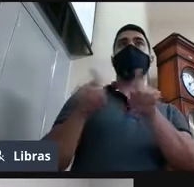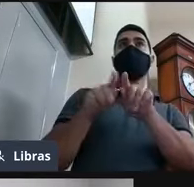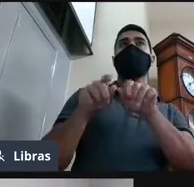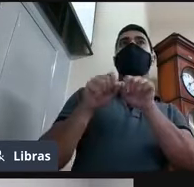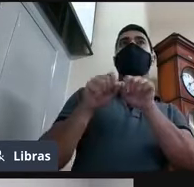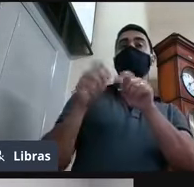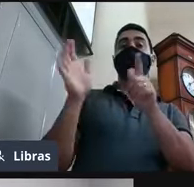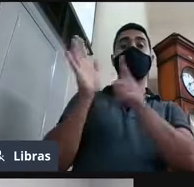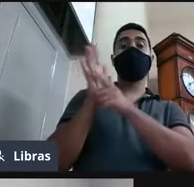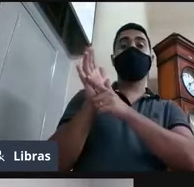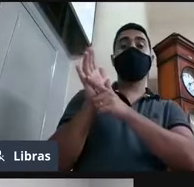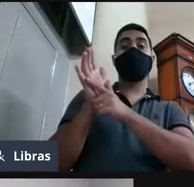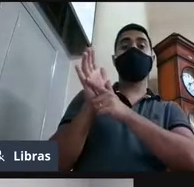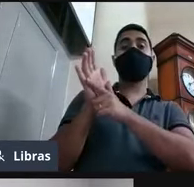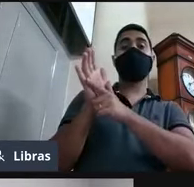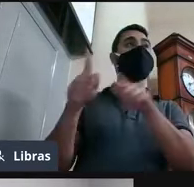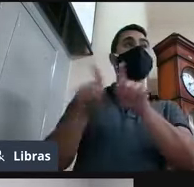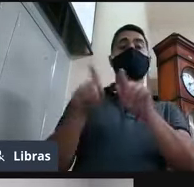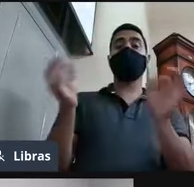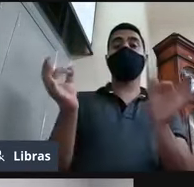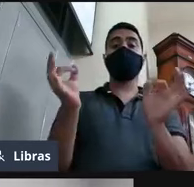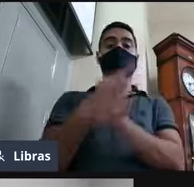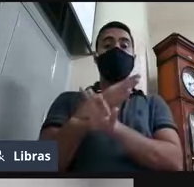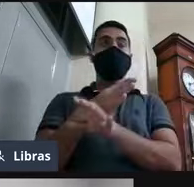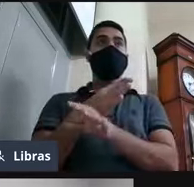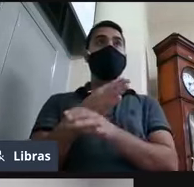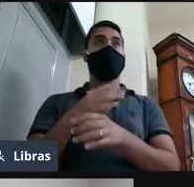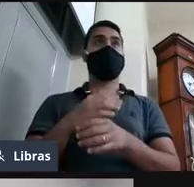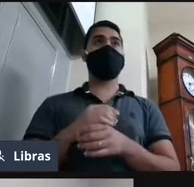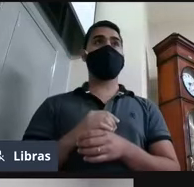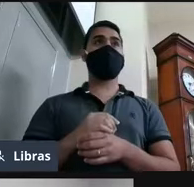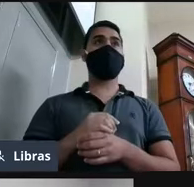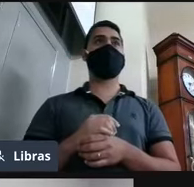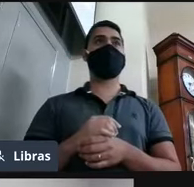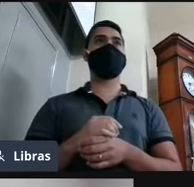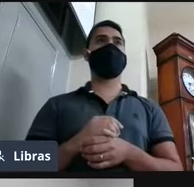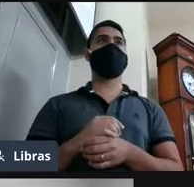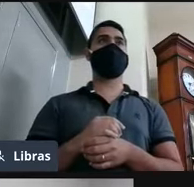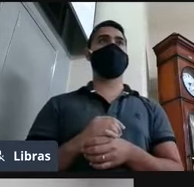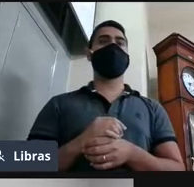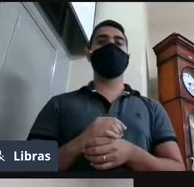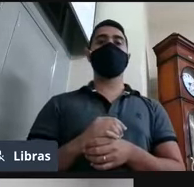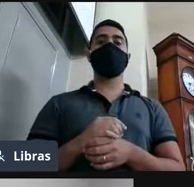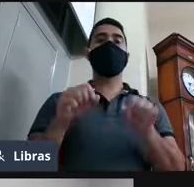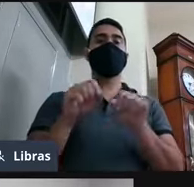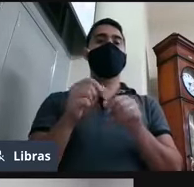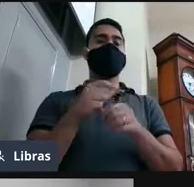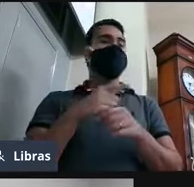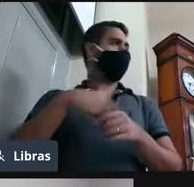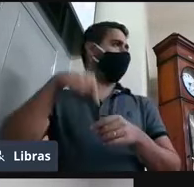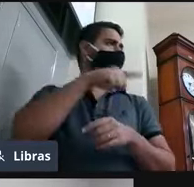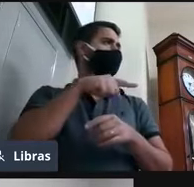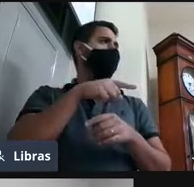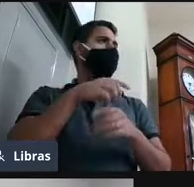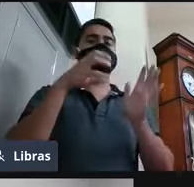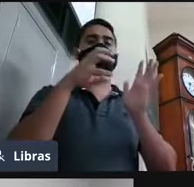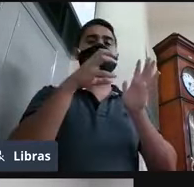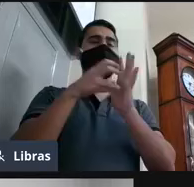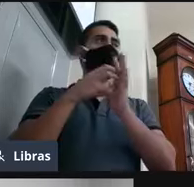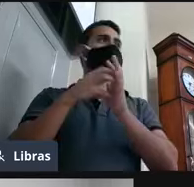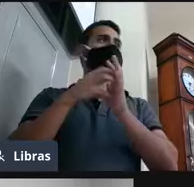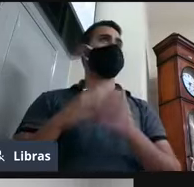o documento, e assim que esse documento esteja confeccionado, que ele faça rodar nessa Casa de Vereadores, nessa